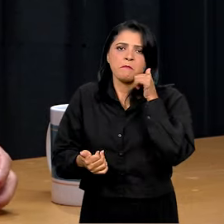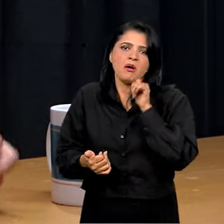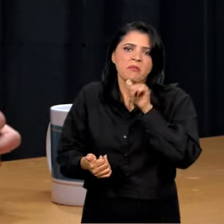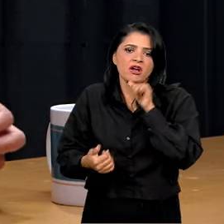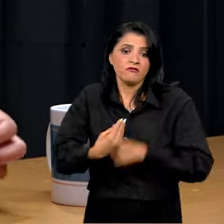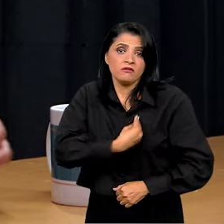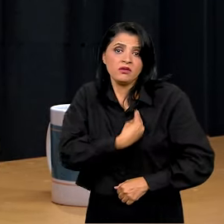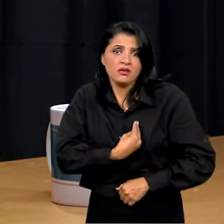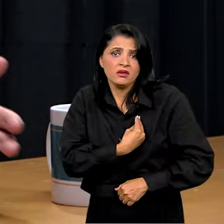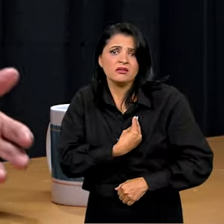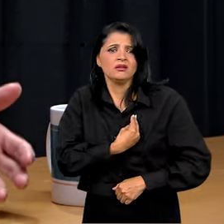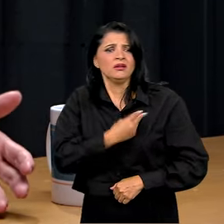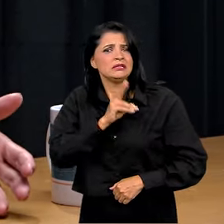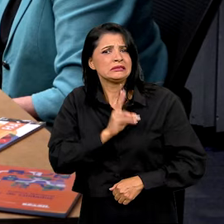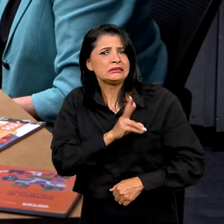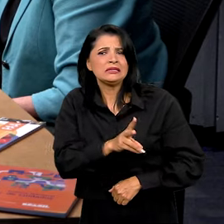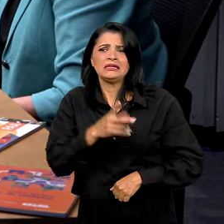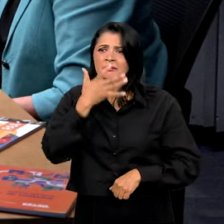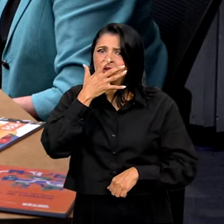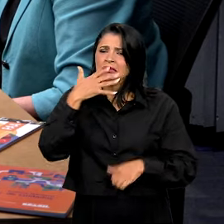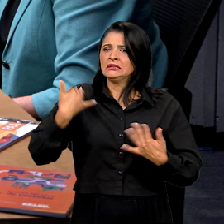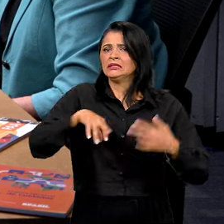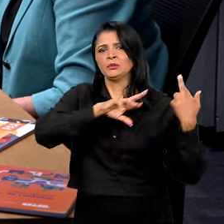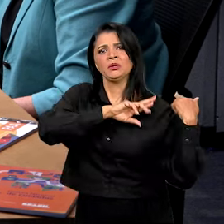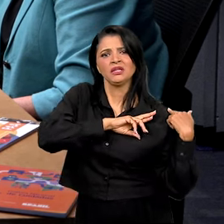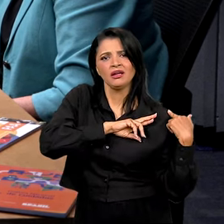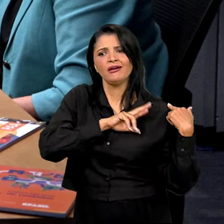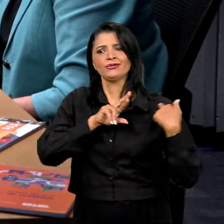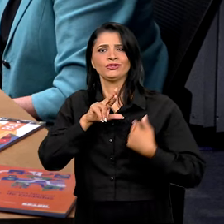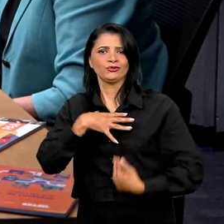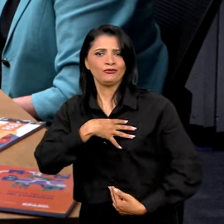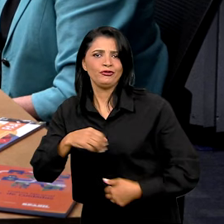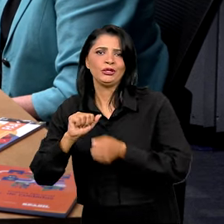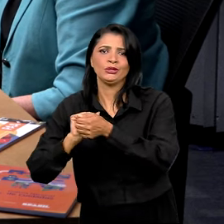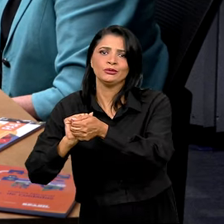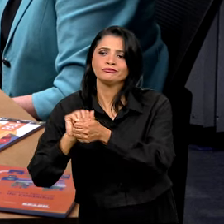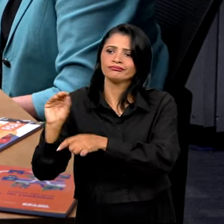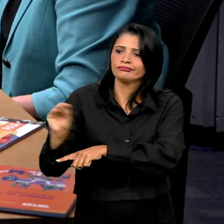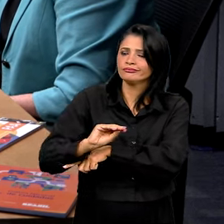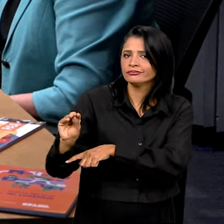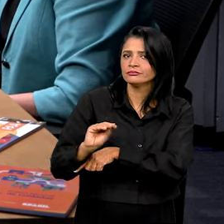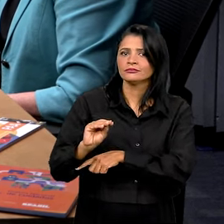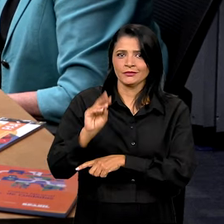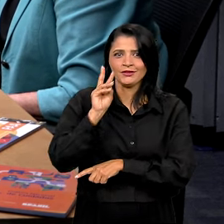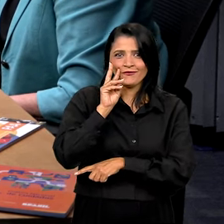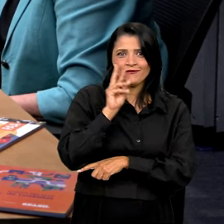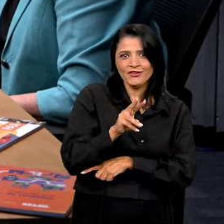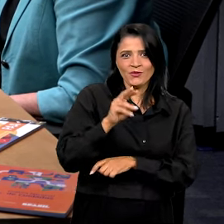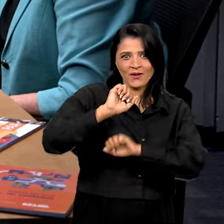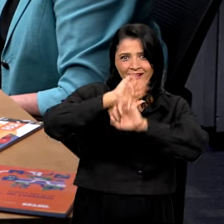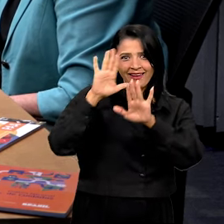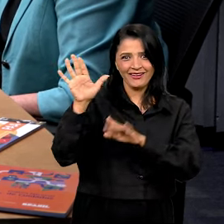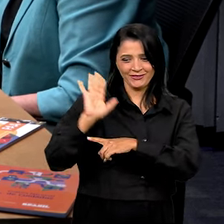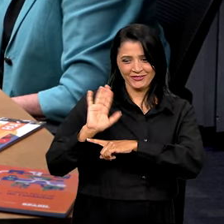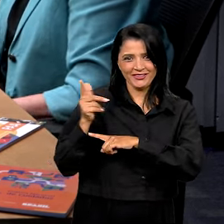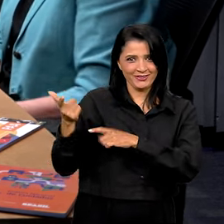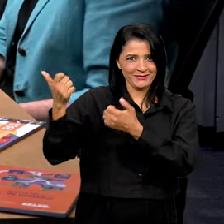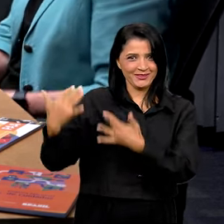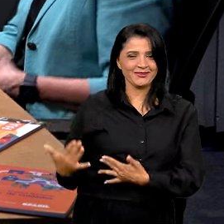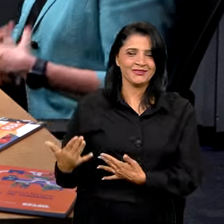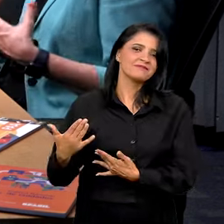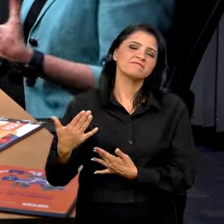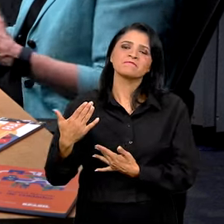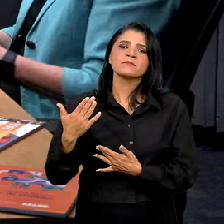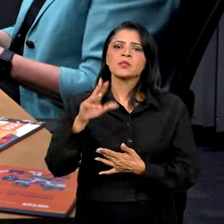das mães que tem suas vidas impactadas pela responsabilidade com os filhos Bom exatamente como foi visto ficou muito Claro no vídeo